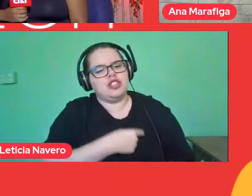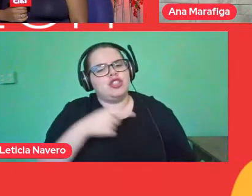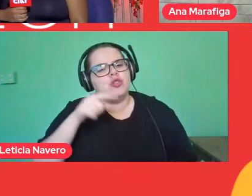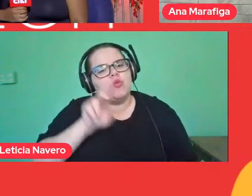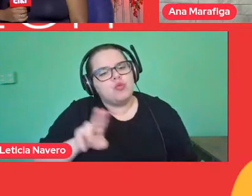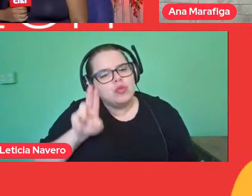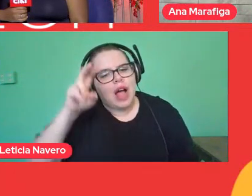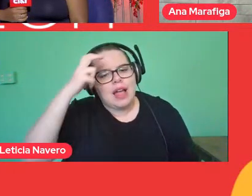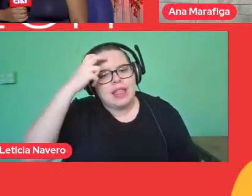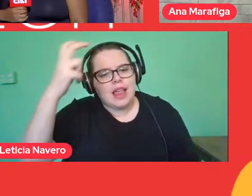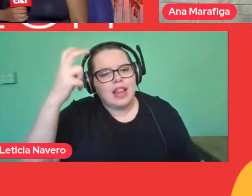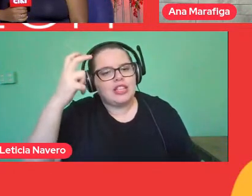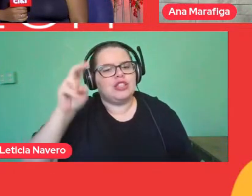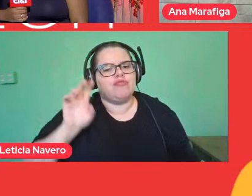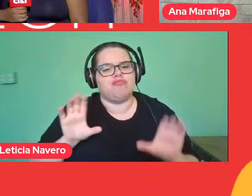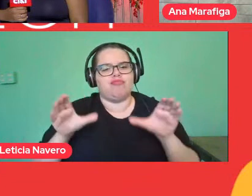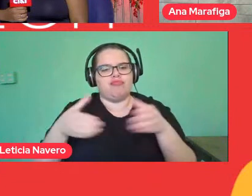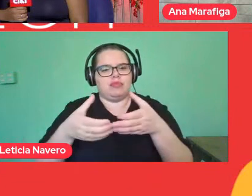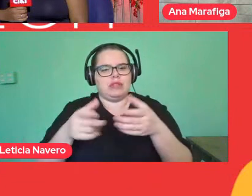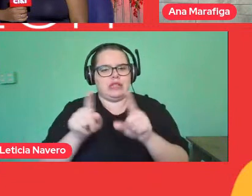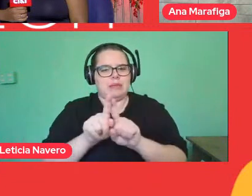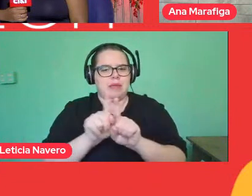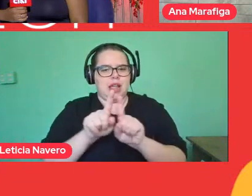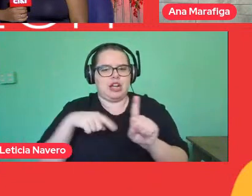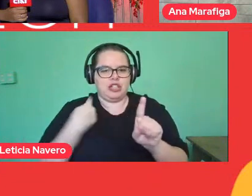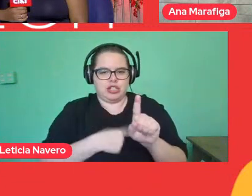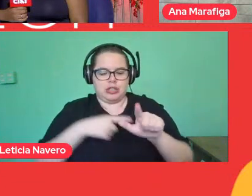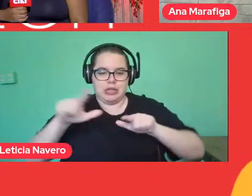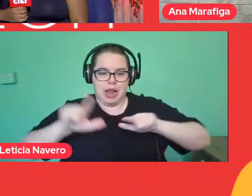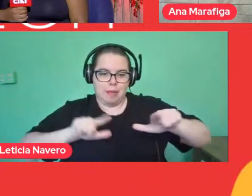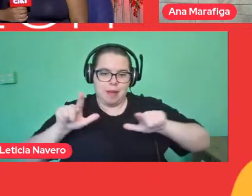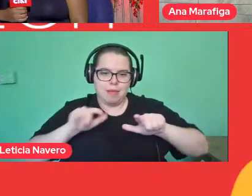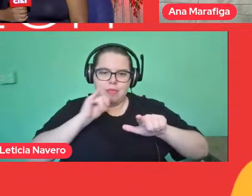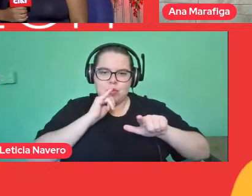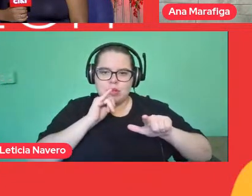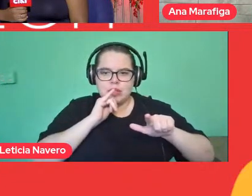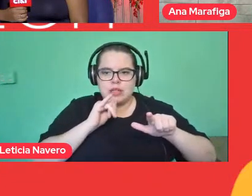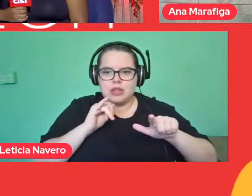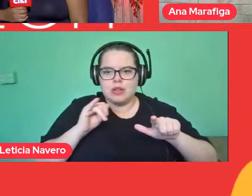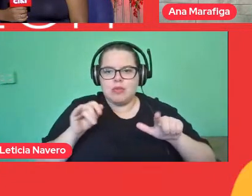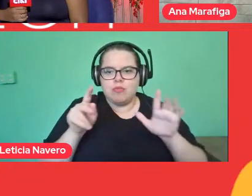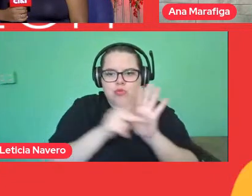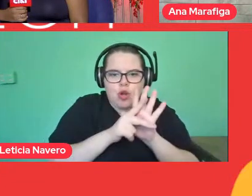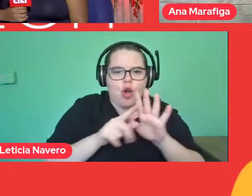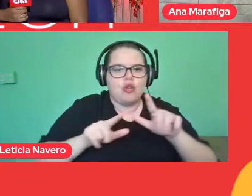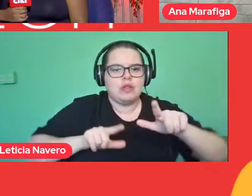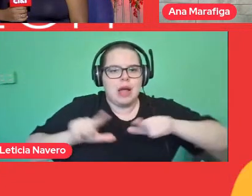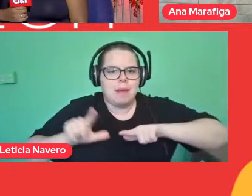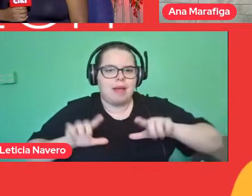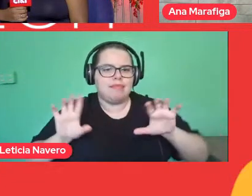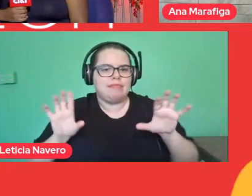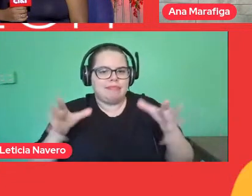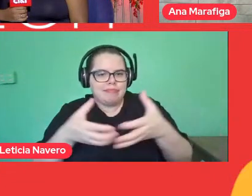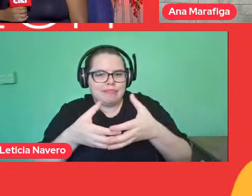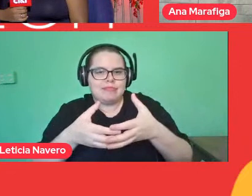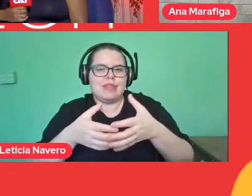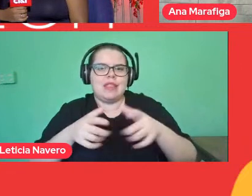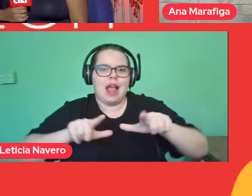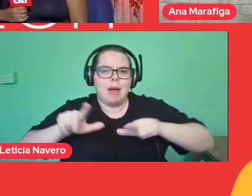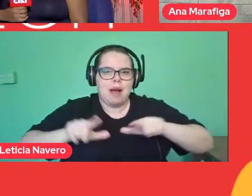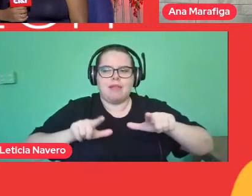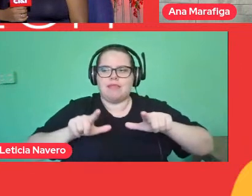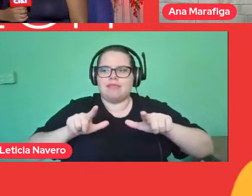a inteligência coletiva para a gente criar esse senso de dono, de trabalho conjunto, de trabalho em